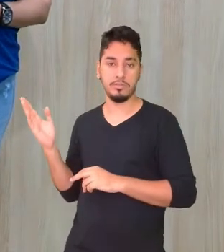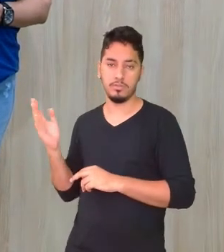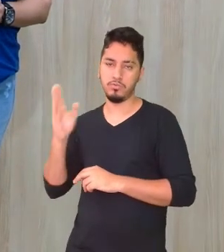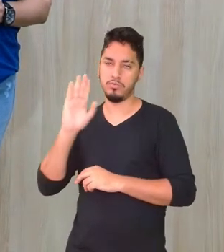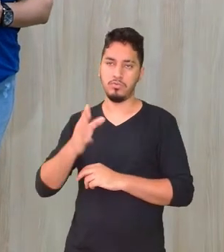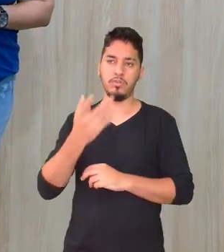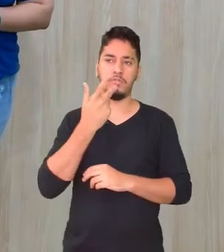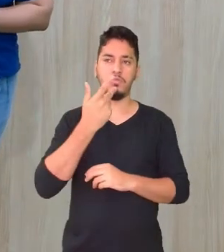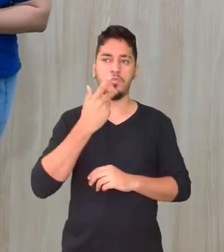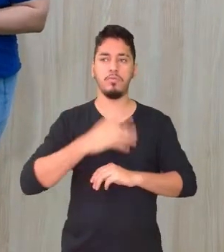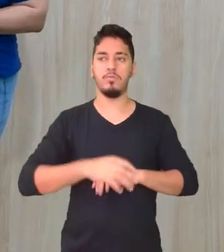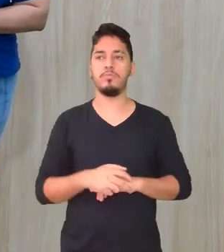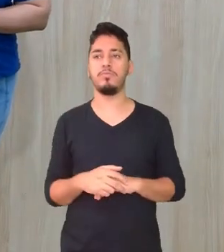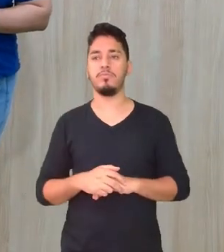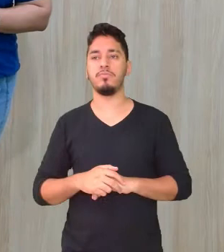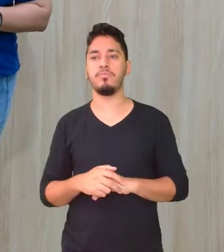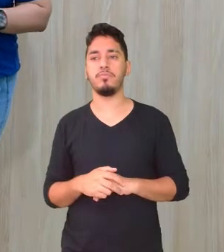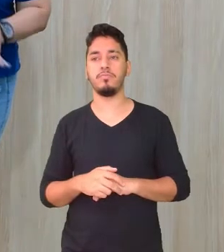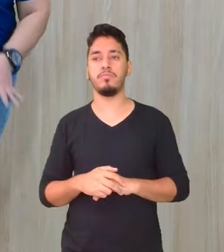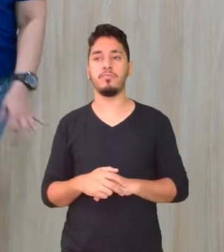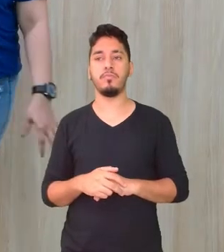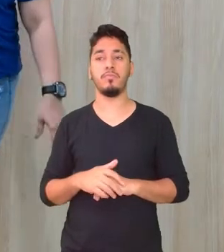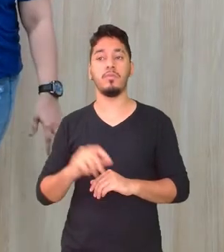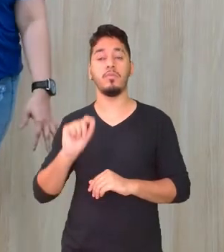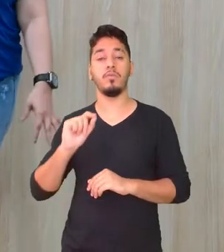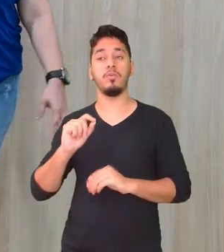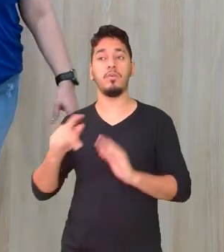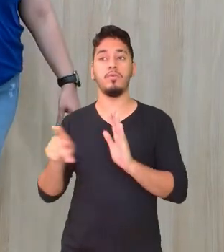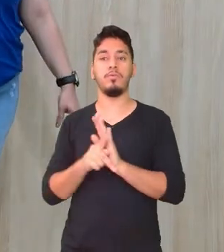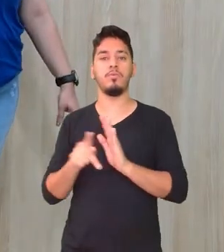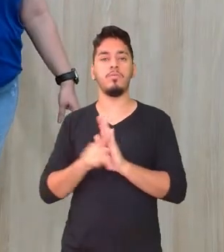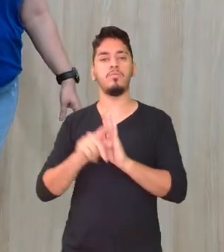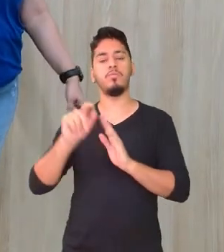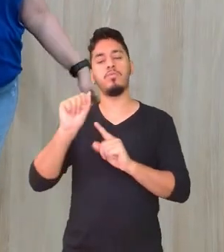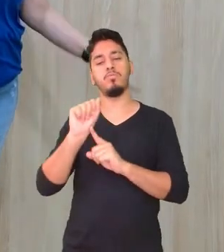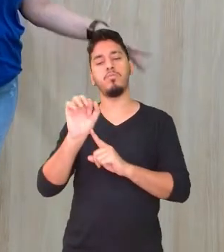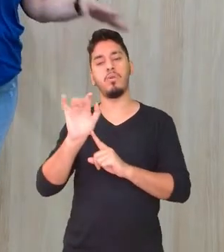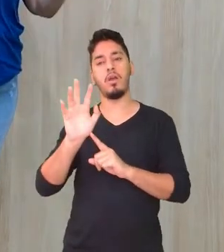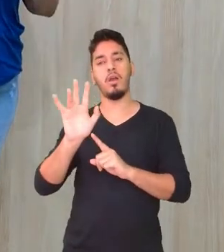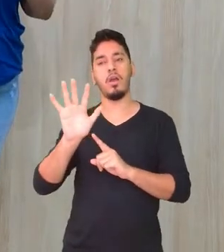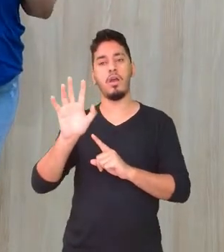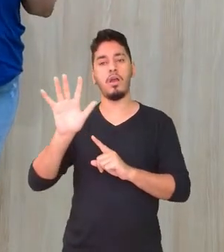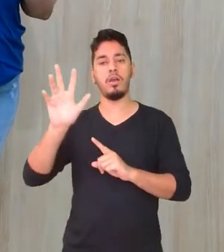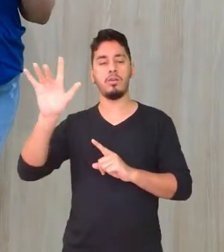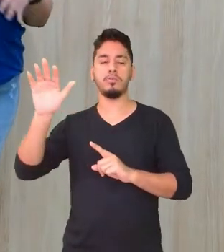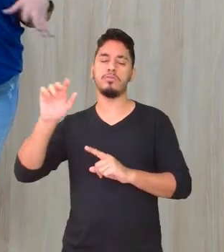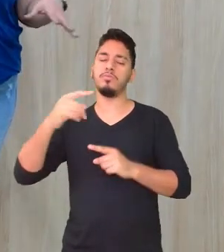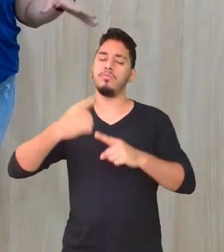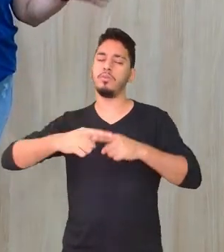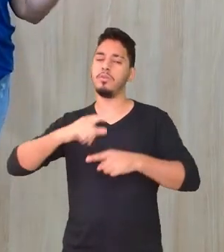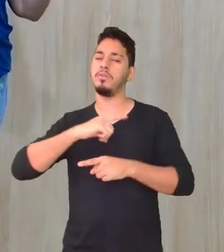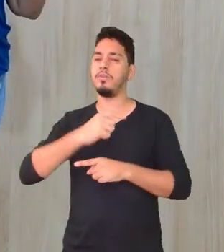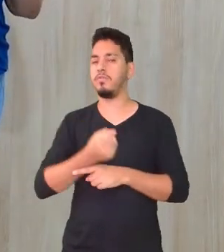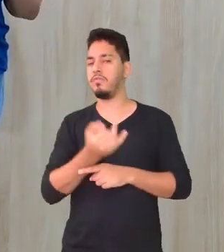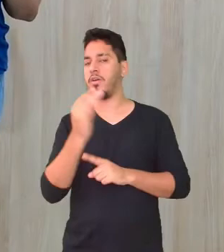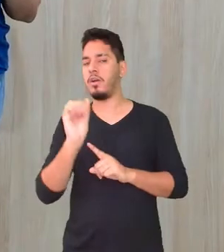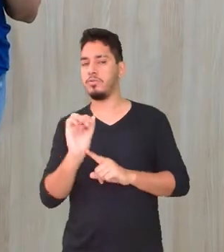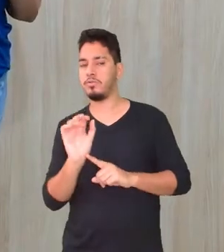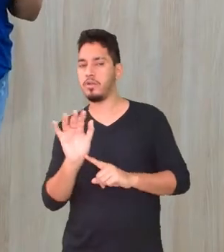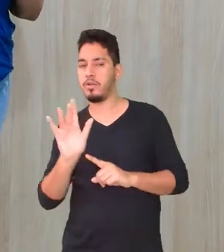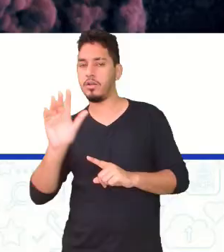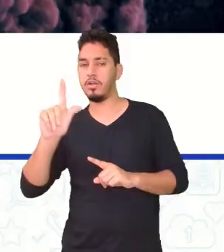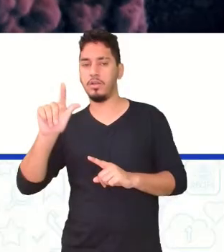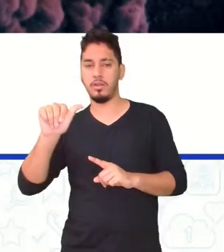certo? E deslocamento de gases, porque existem muitos gases